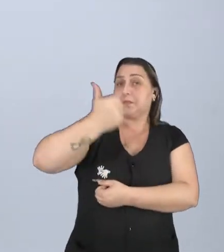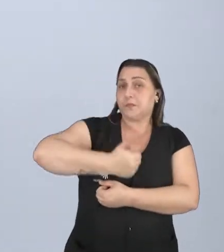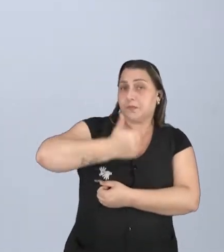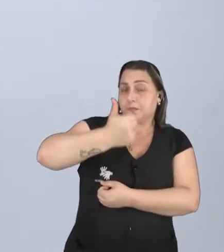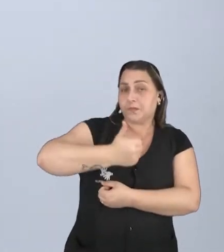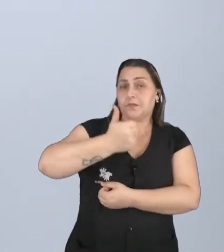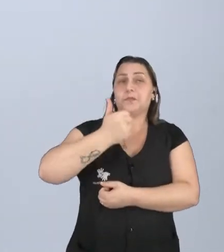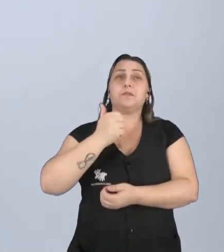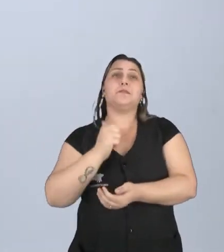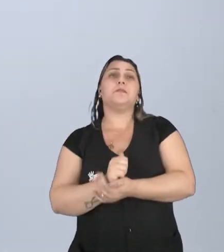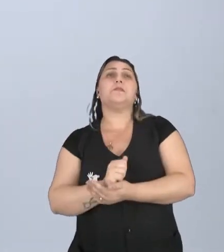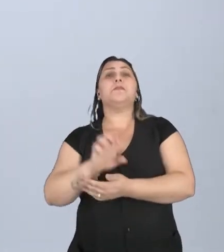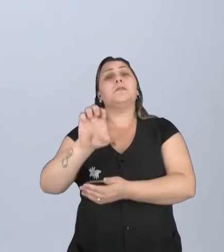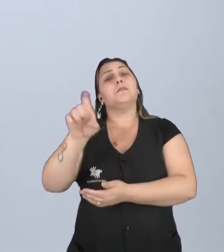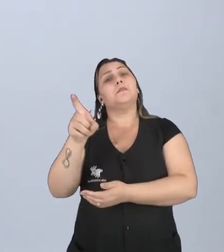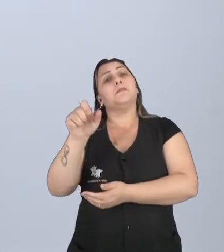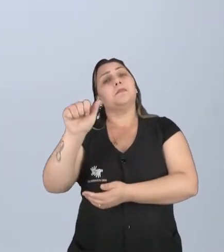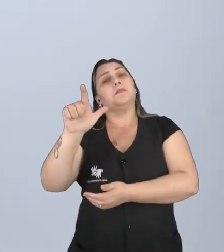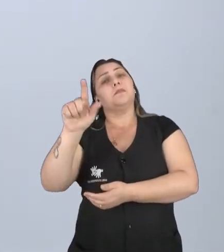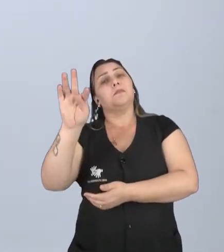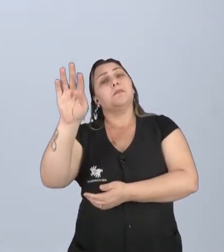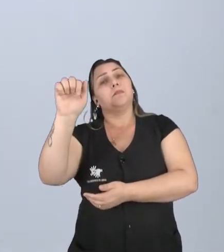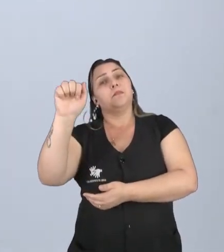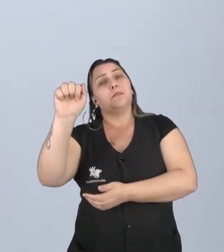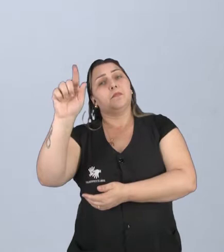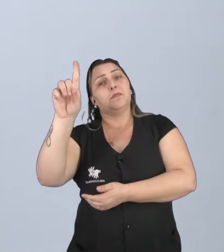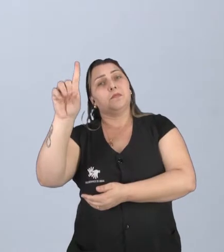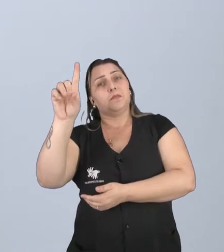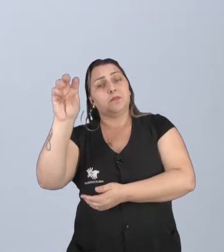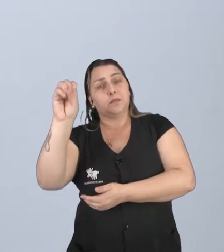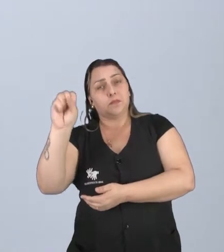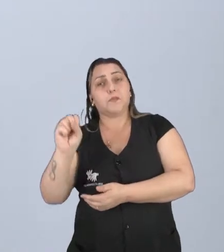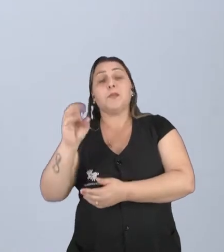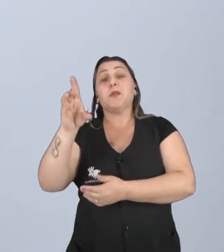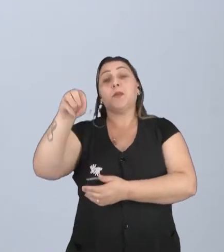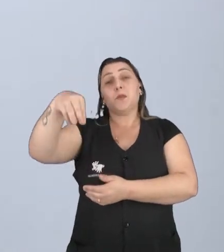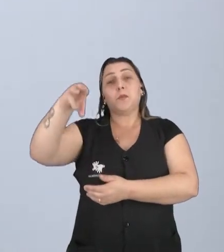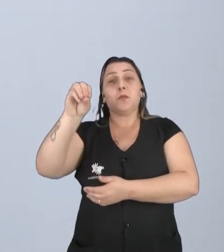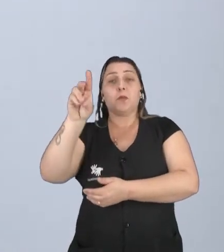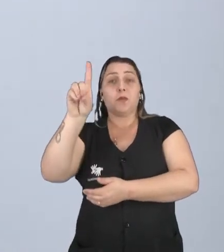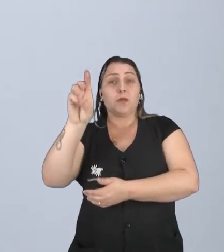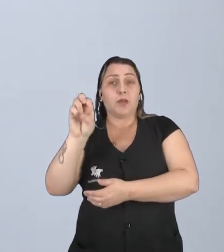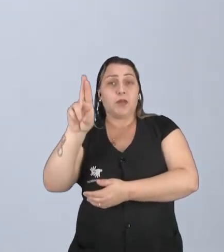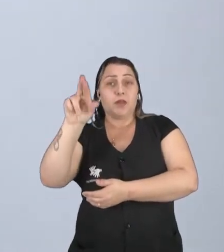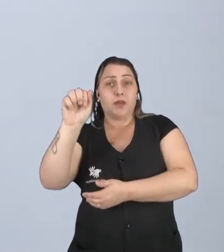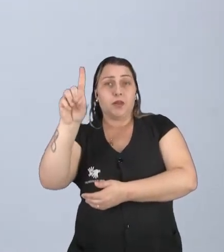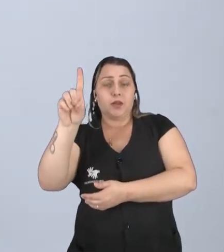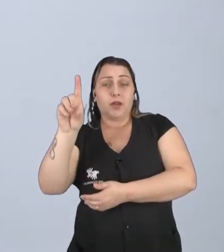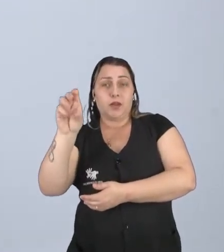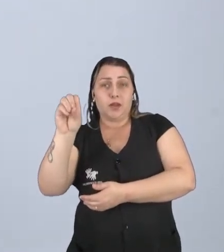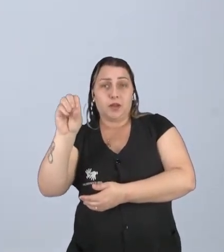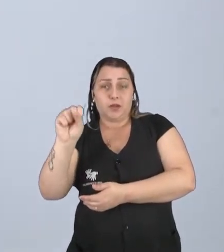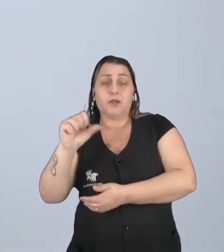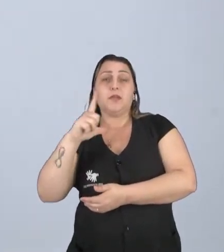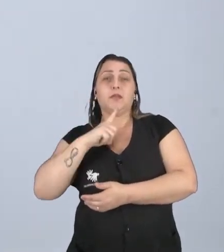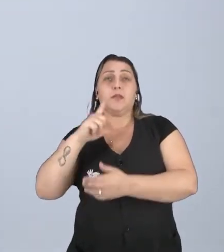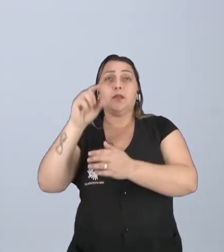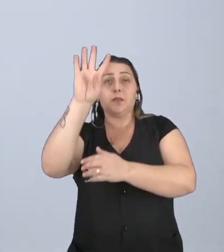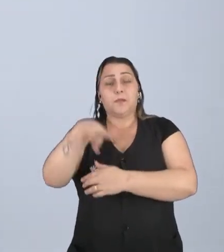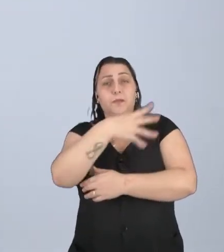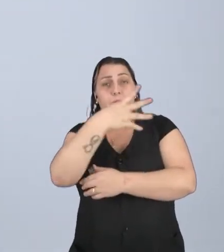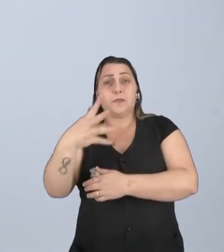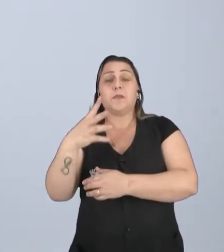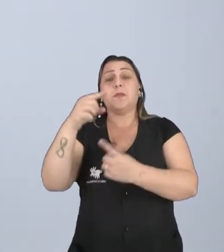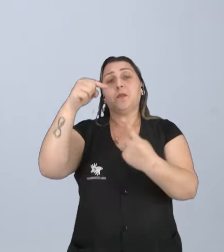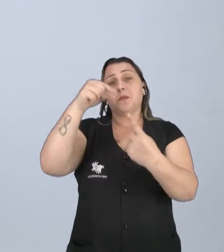I, né? Os exaltados e os moderados. Aqui tem um quadrinho sobre os objetivos de cada grupo,